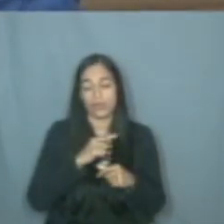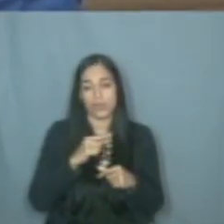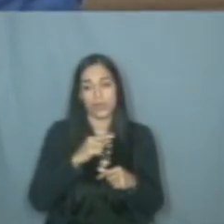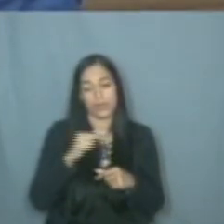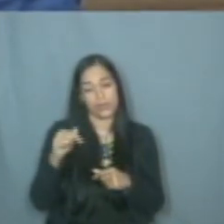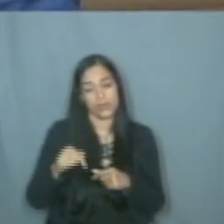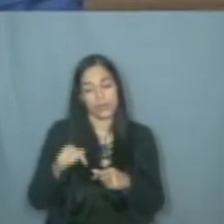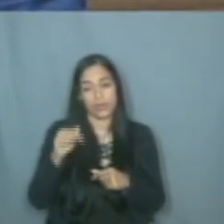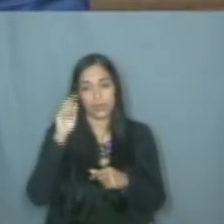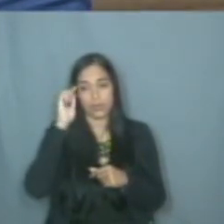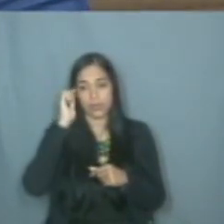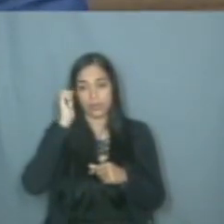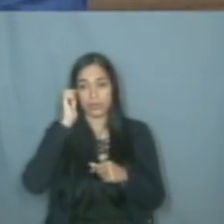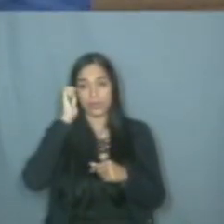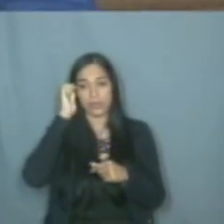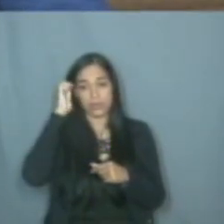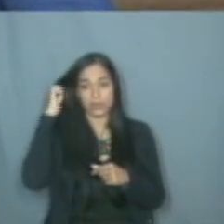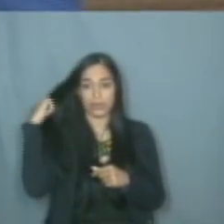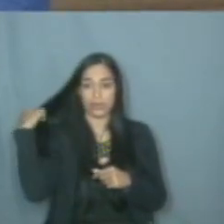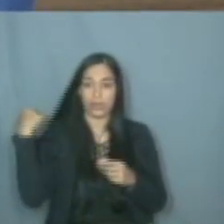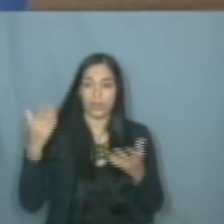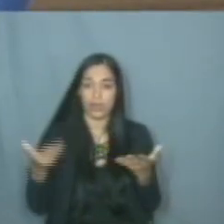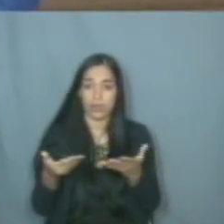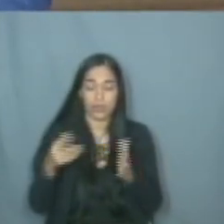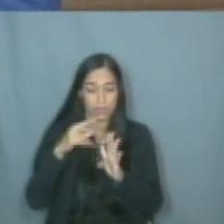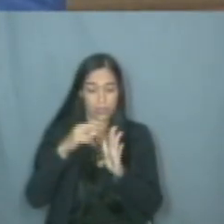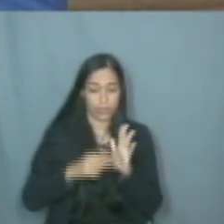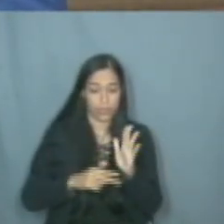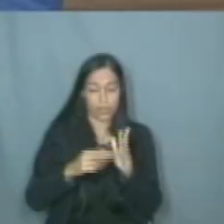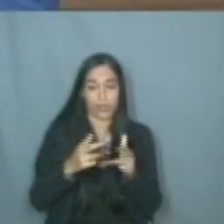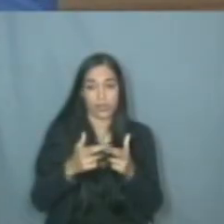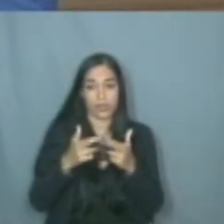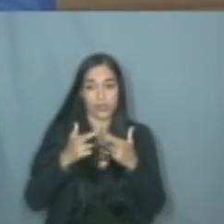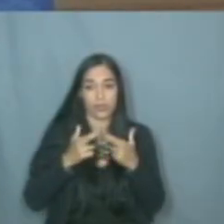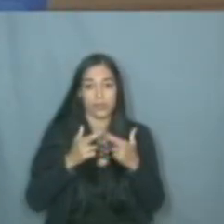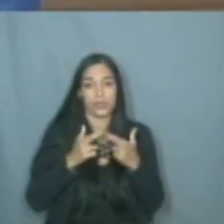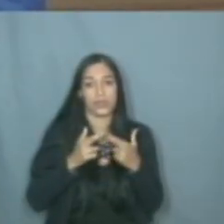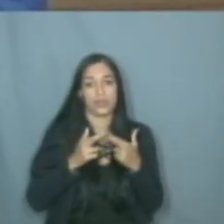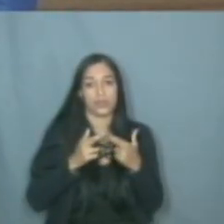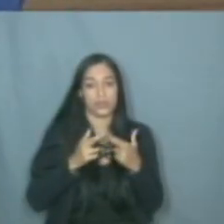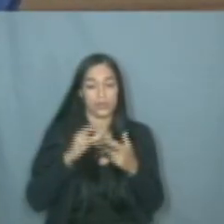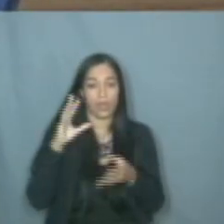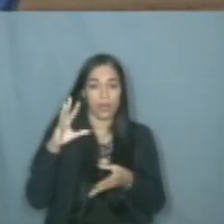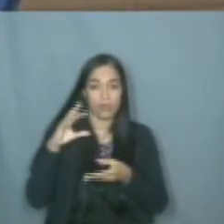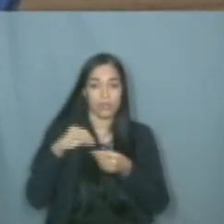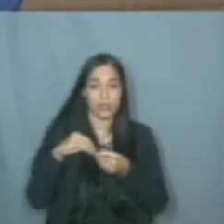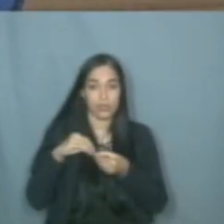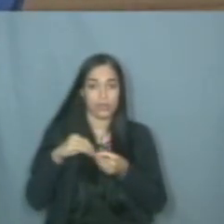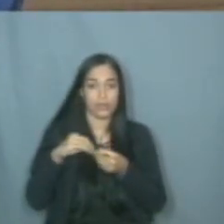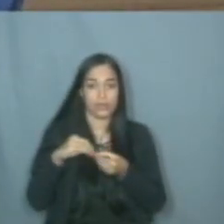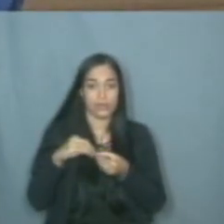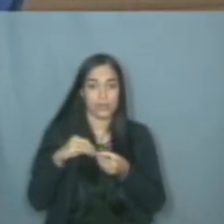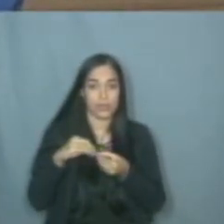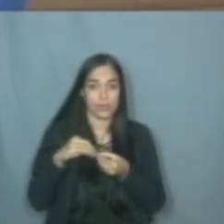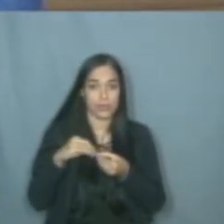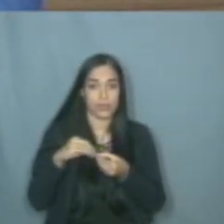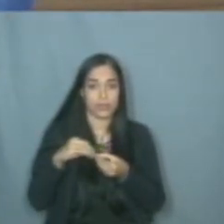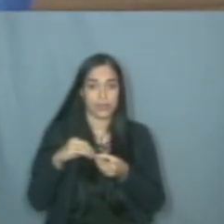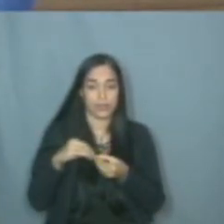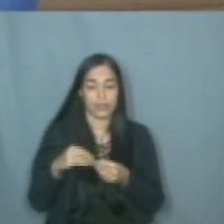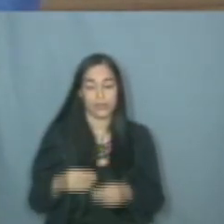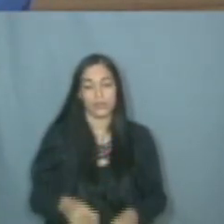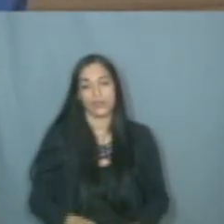E agora, eu vou ler o requerimento, porque o que sai aqui não é requerimento, é um resumo feito. Então, vamos